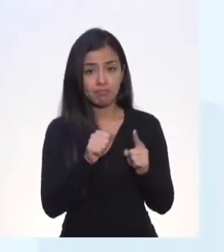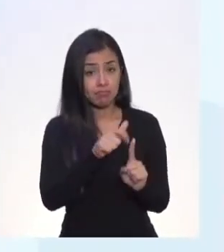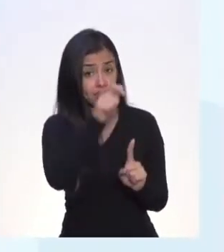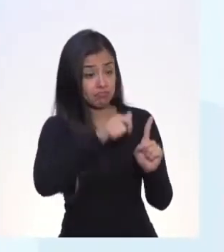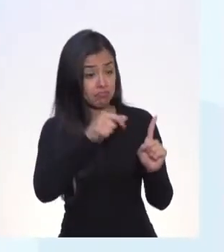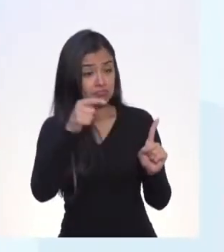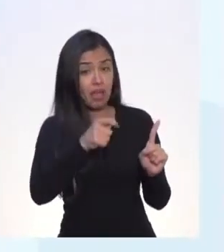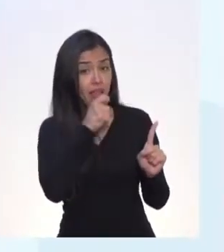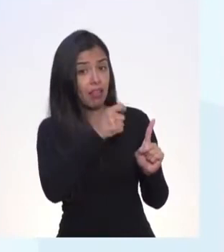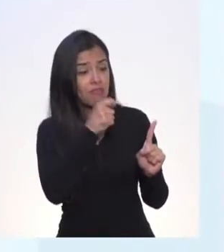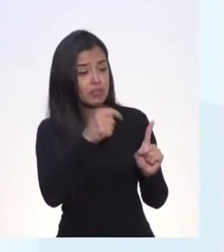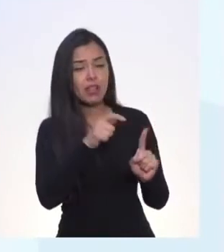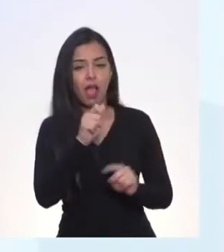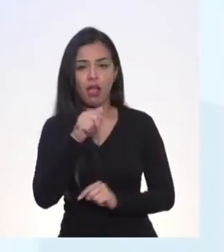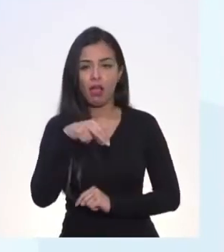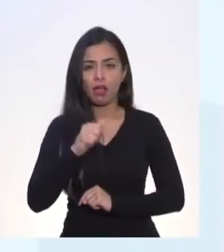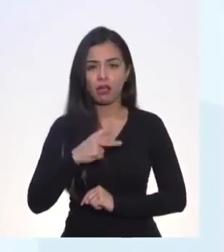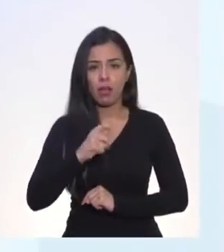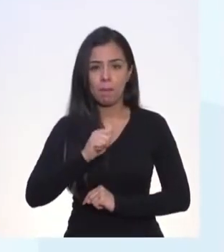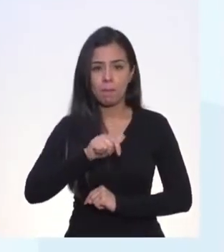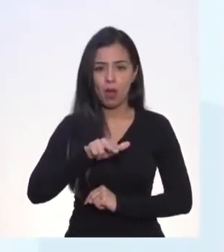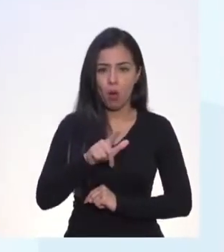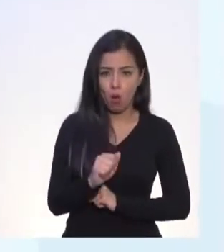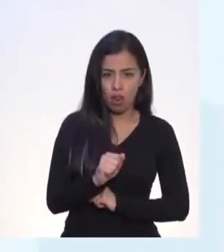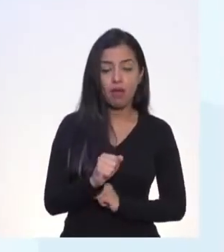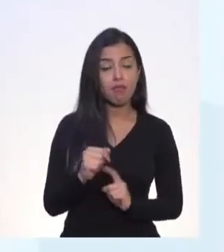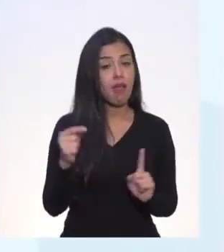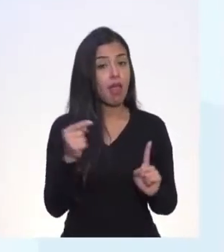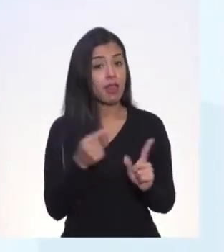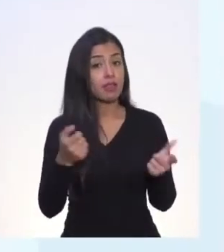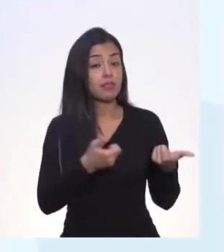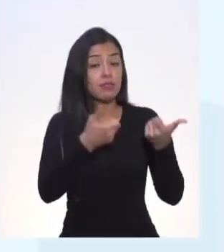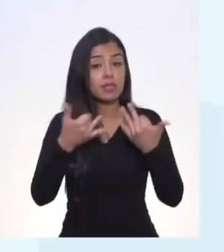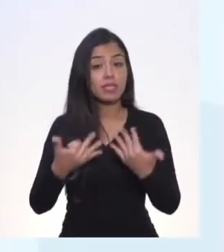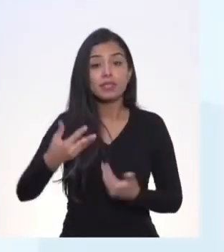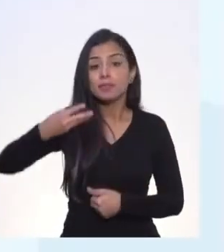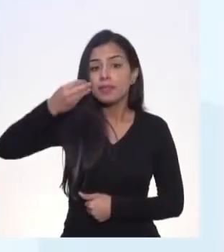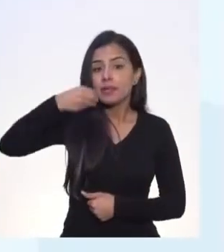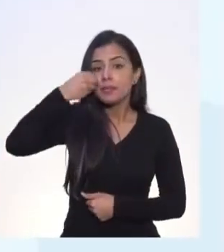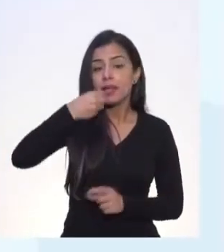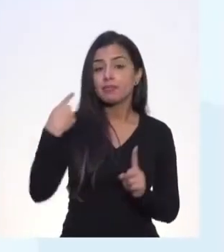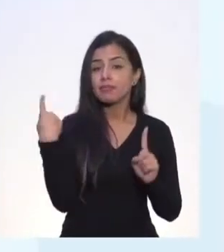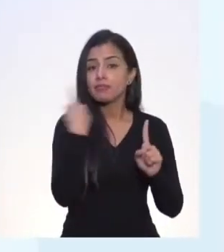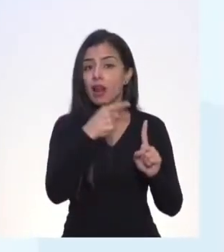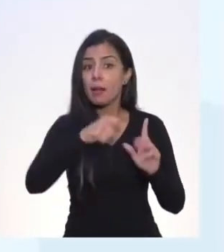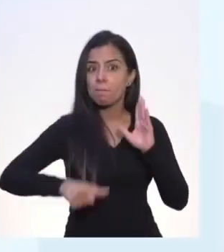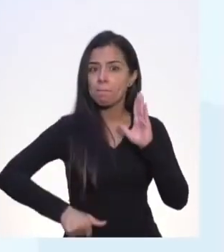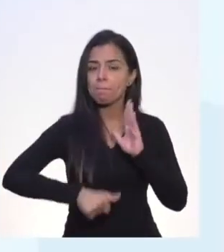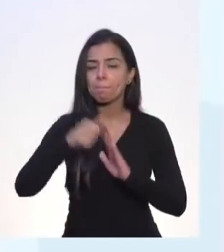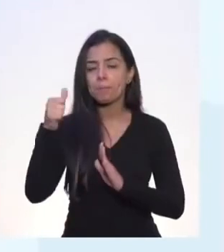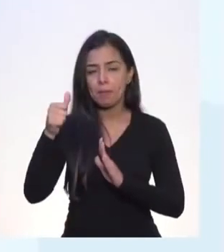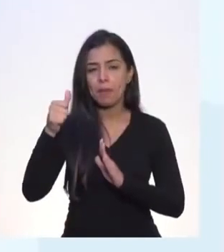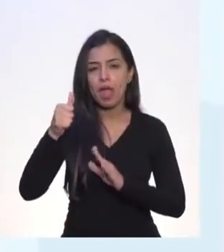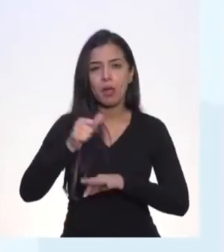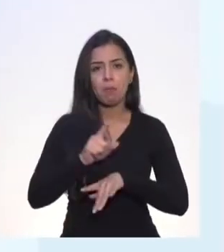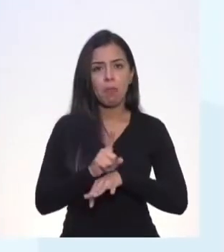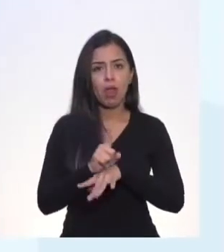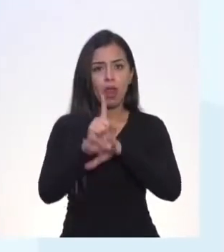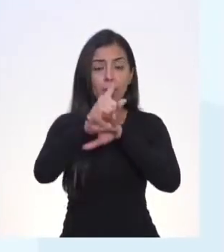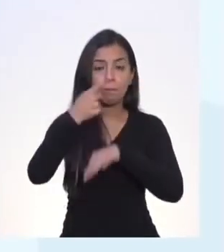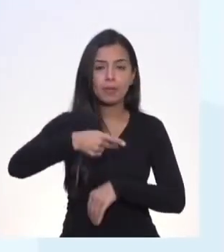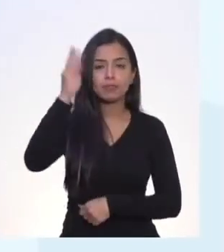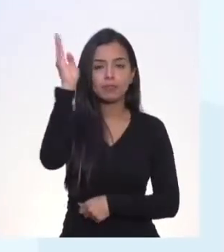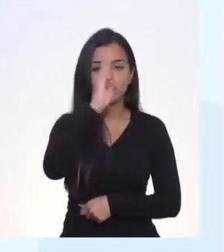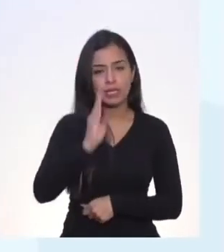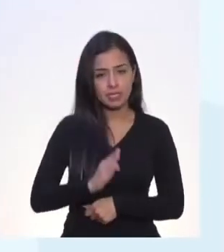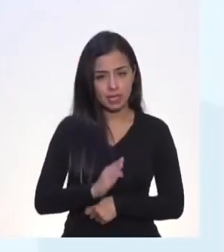pessoa entrevistada, então, é a Ana Paula, né? Ana Paula Castro, ela fala sobre a experiência de ser a primeira astronauta brasileira, né, de possível,